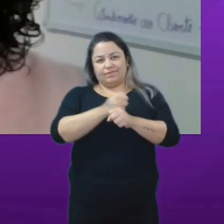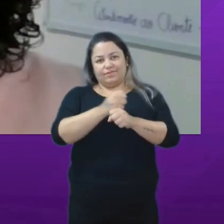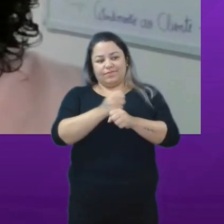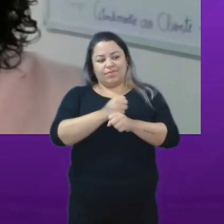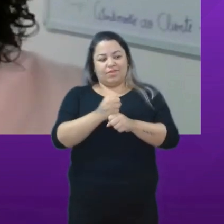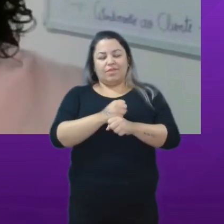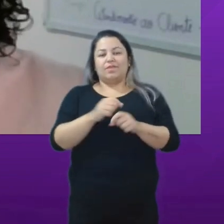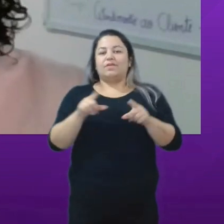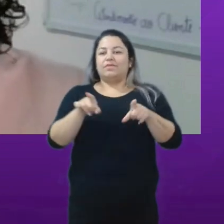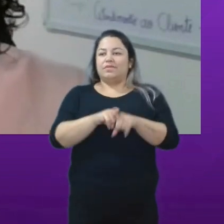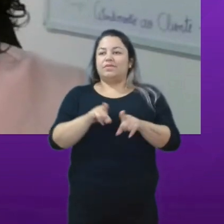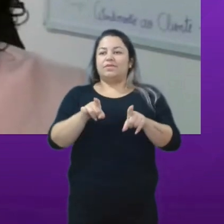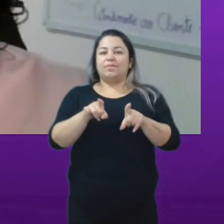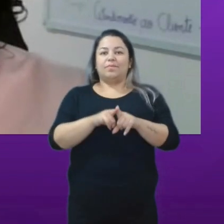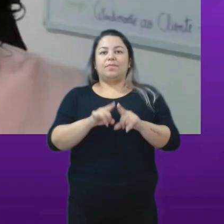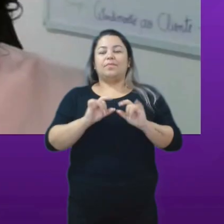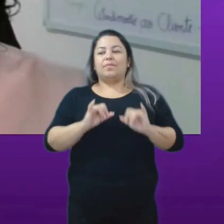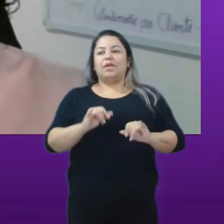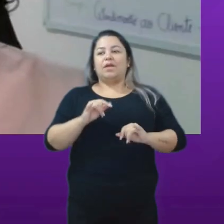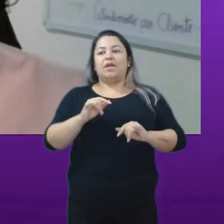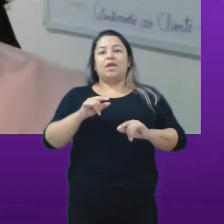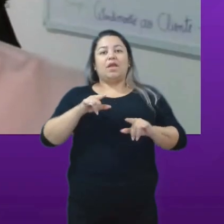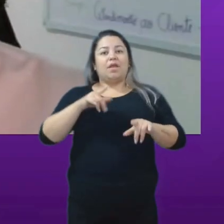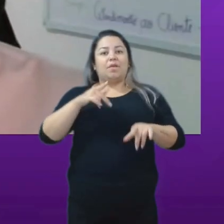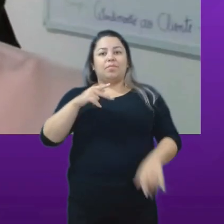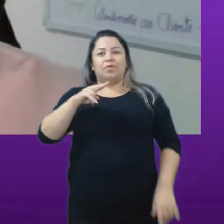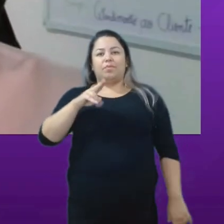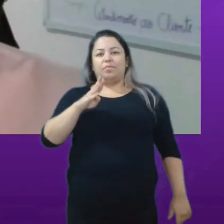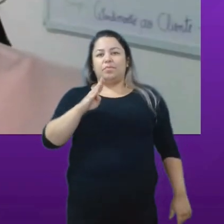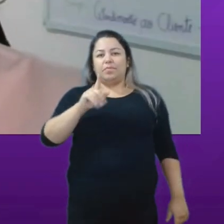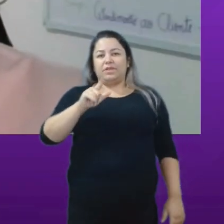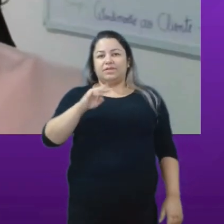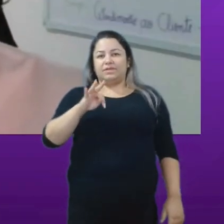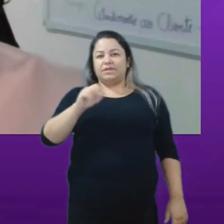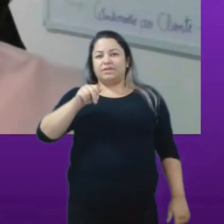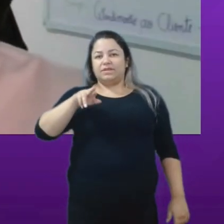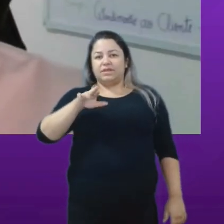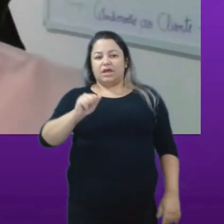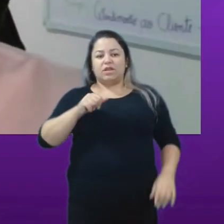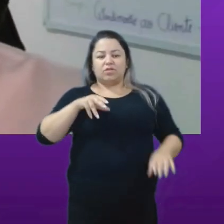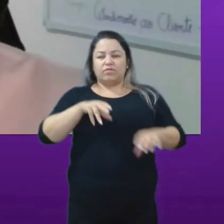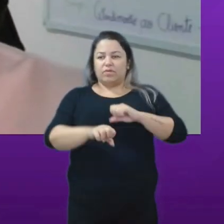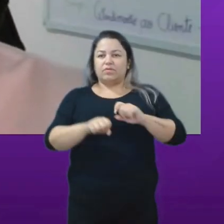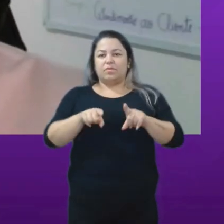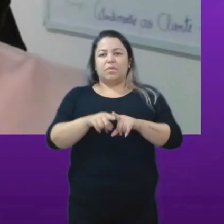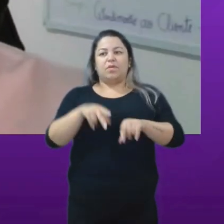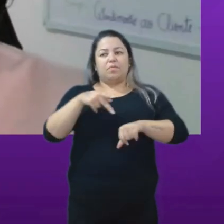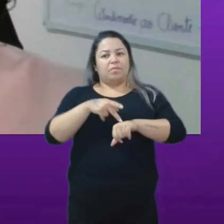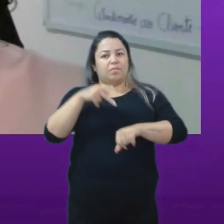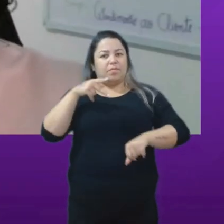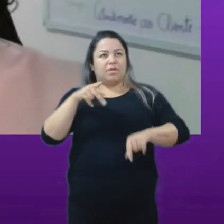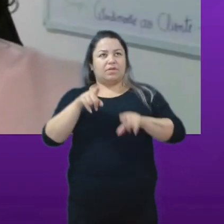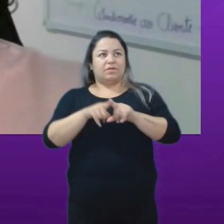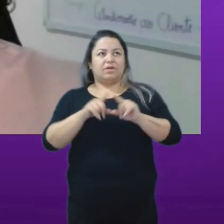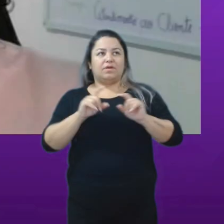sou publicitária de formação, né, e estou fazendo uma pós-graduação em ciência de